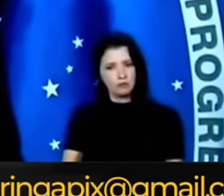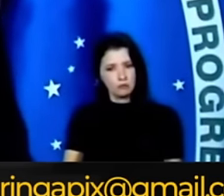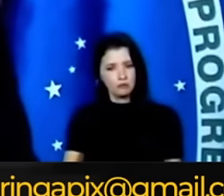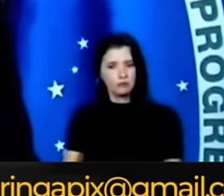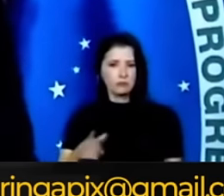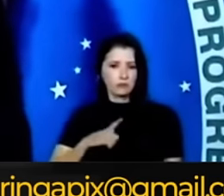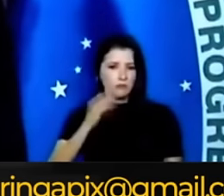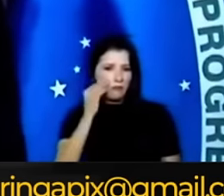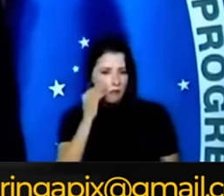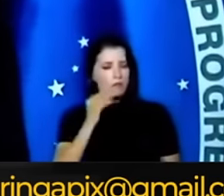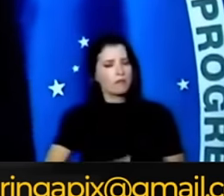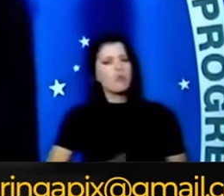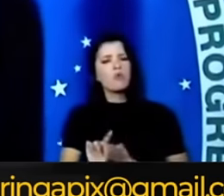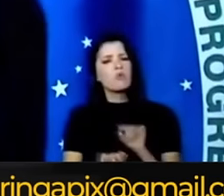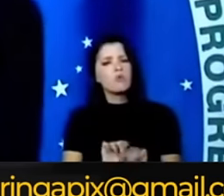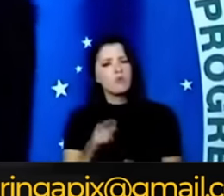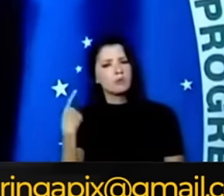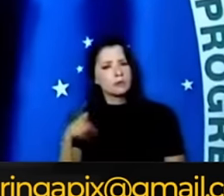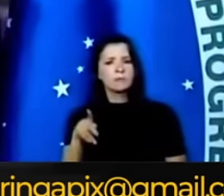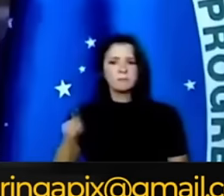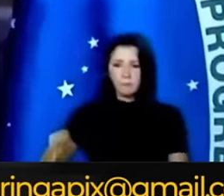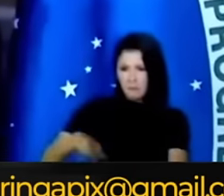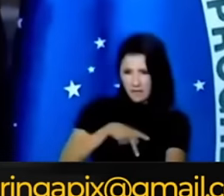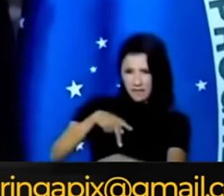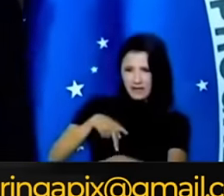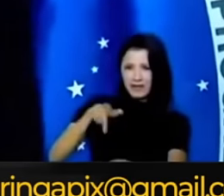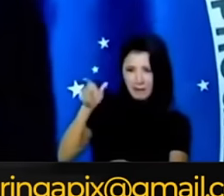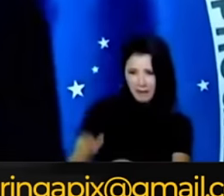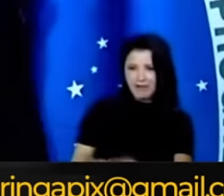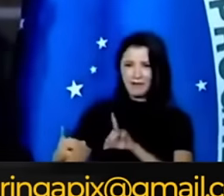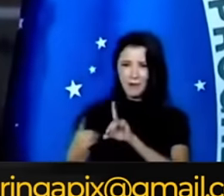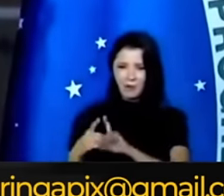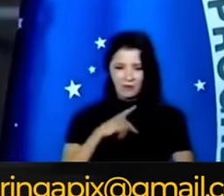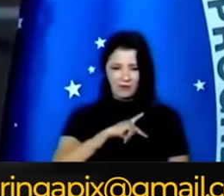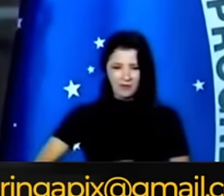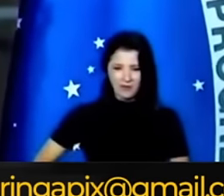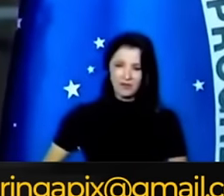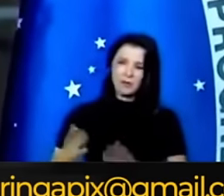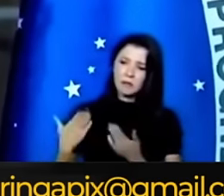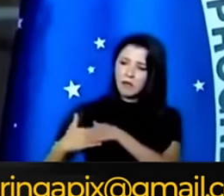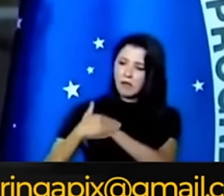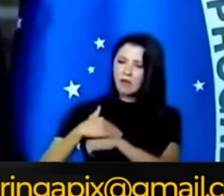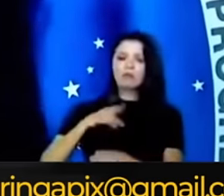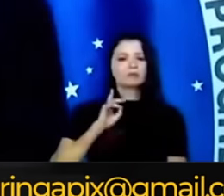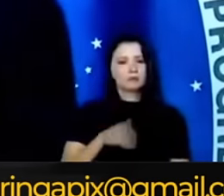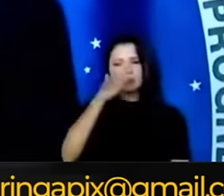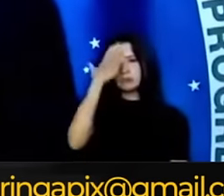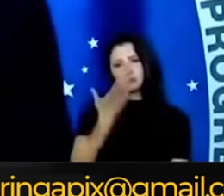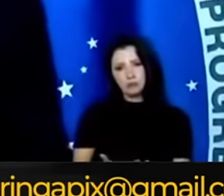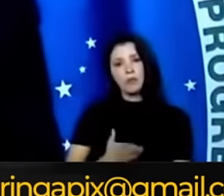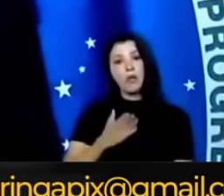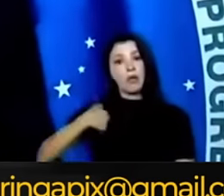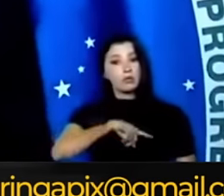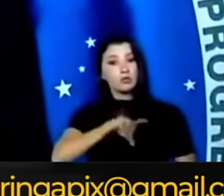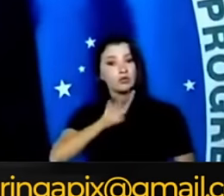no cada vez mais com cada presidente que eu converso eu continuo acreditando que a gente só tem um